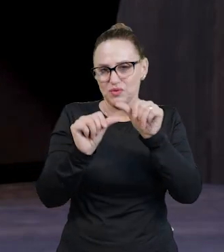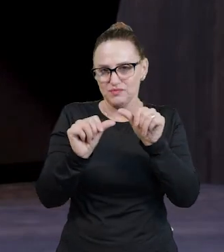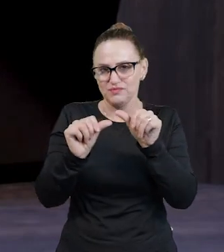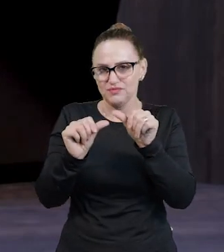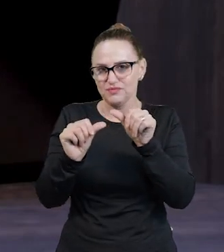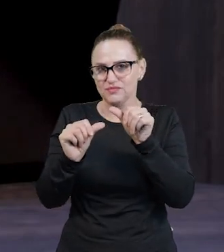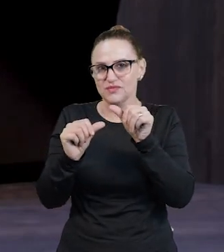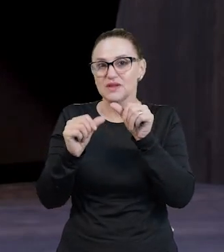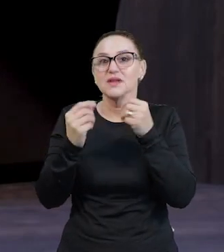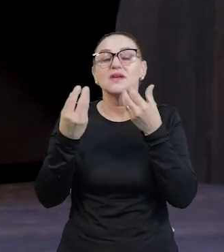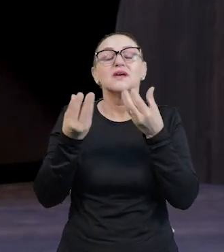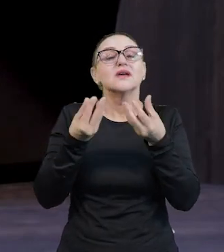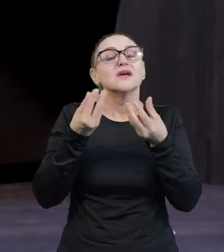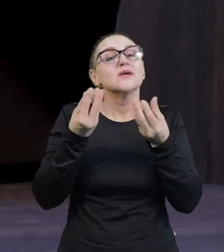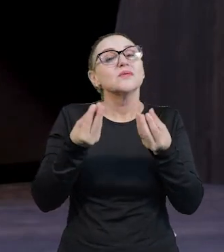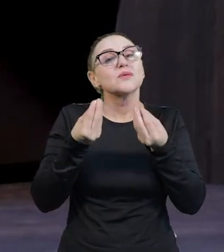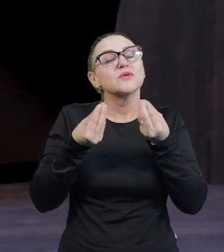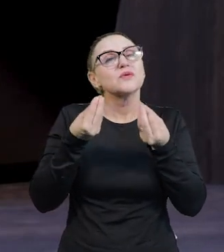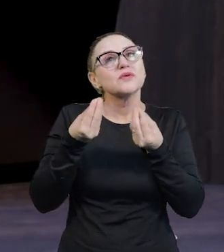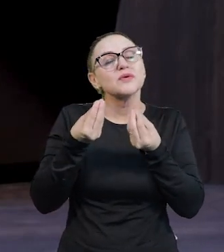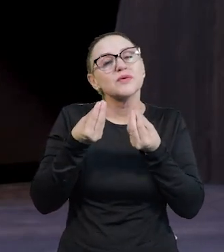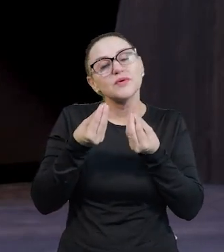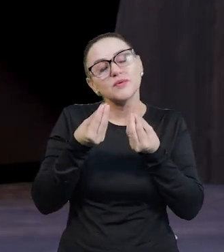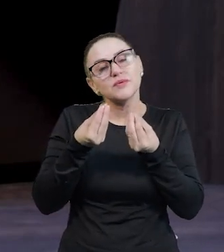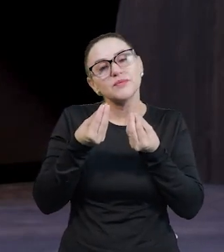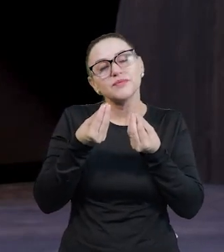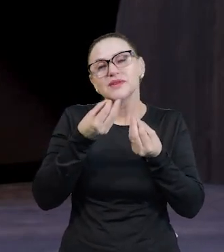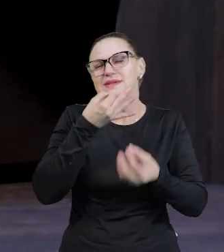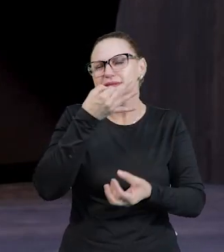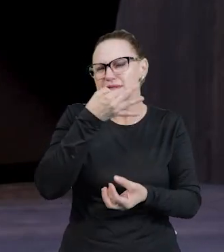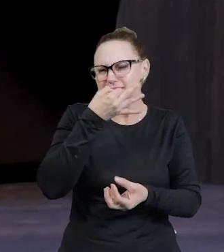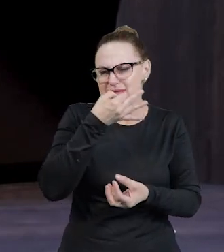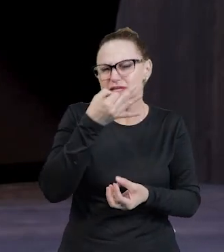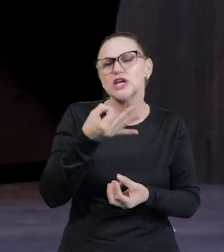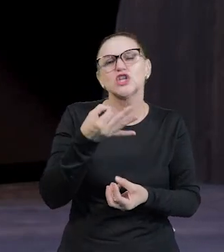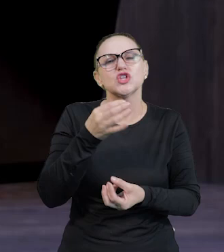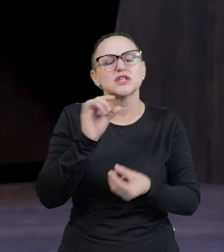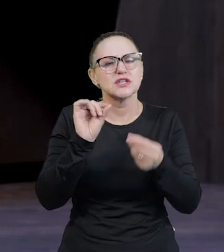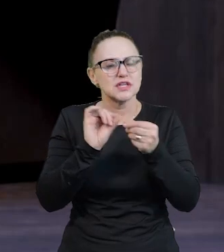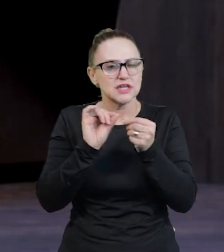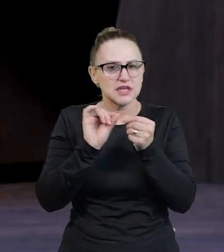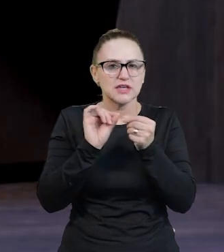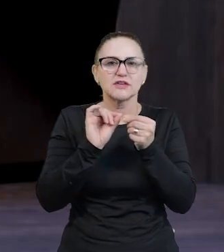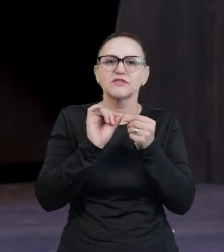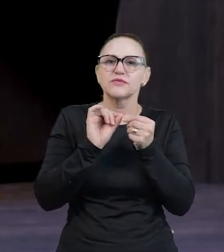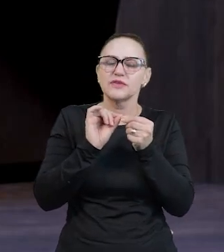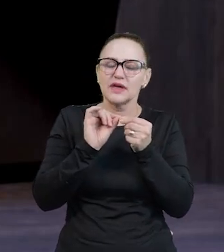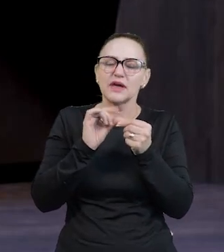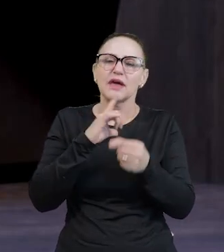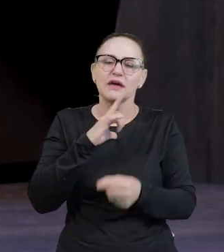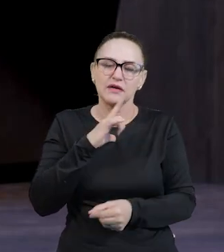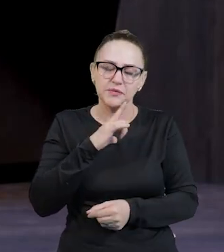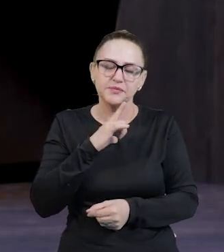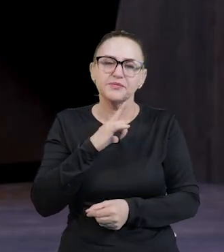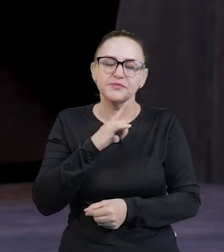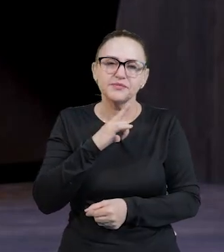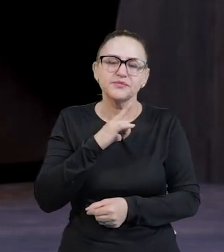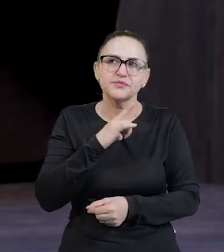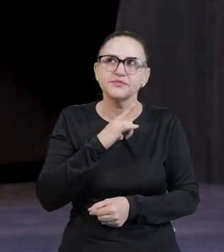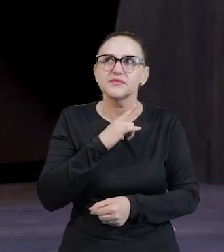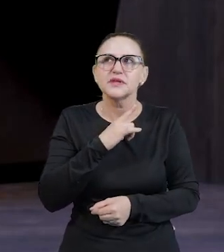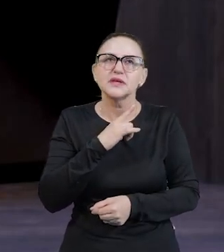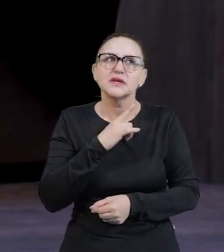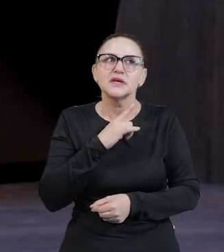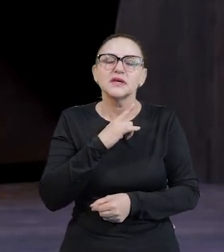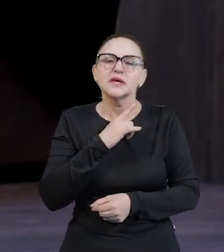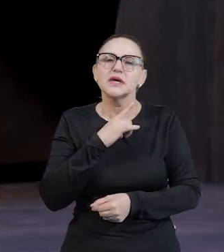educação. Por isso, uma das críticas que ela é bem do tempo presente, ela já, eu diria